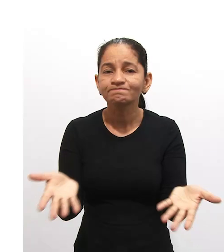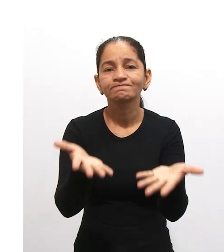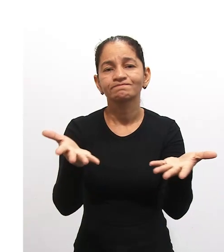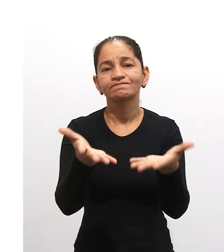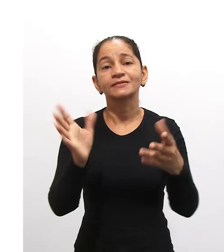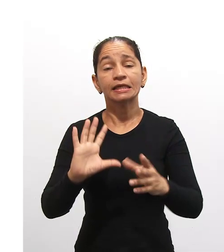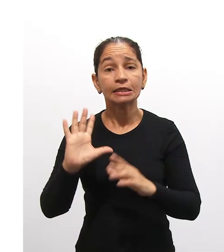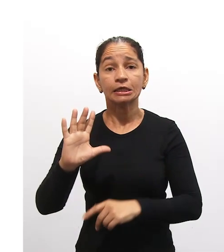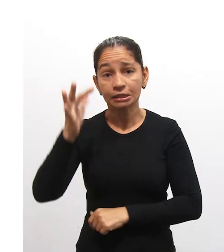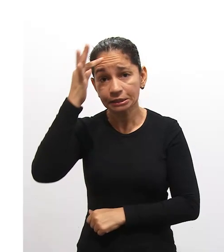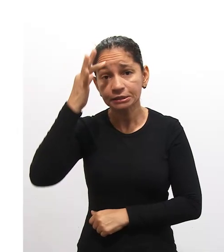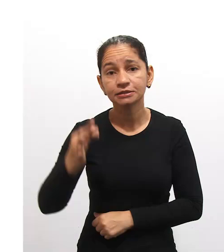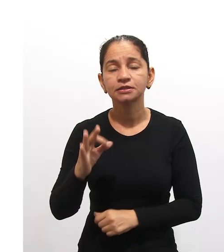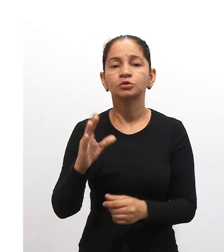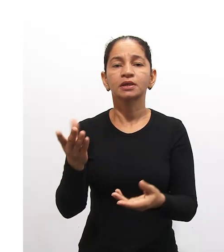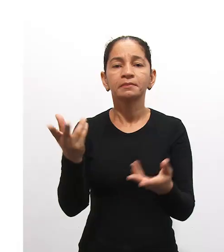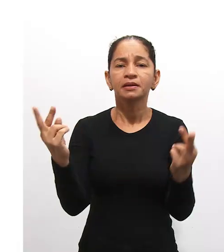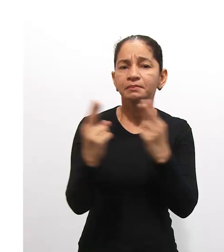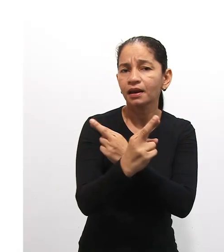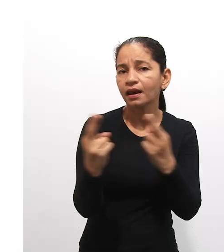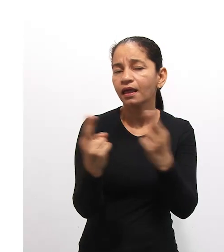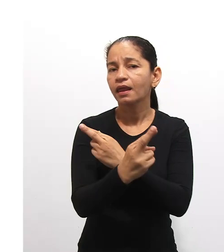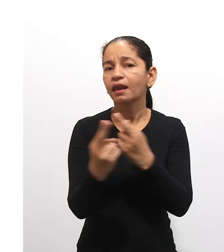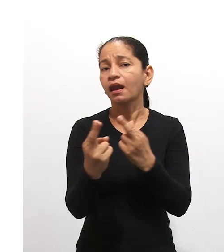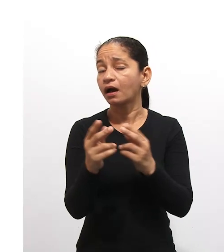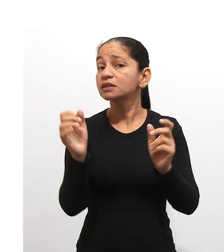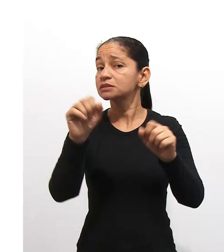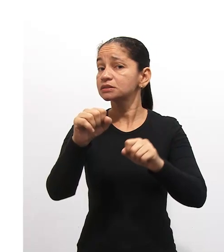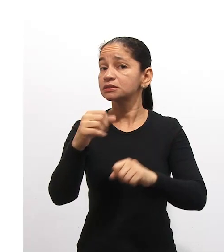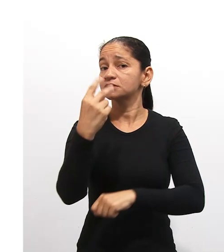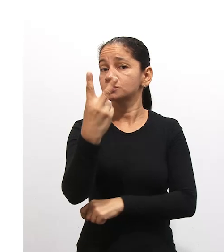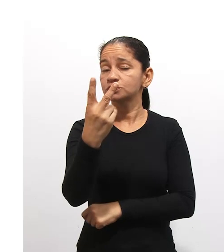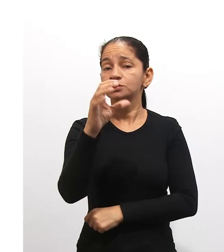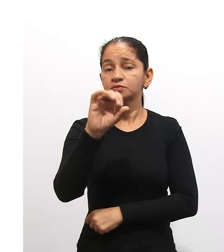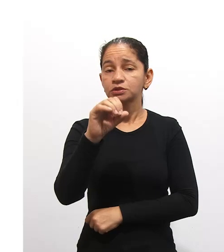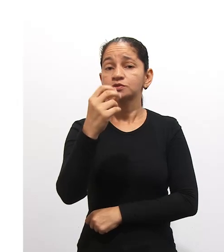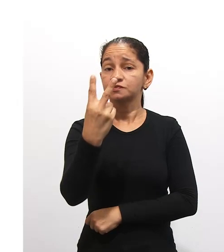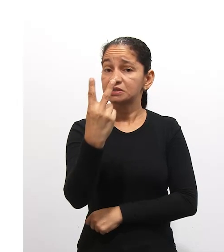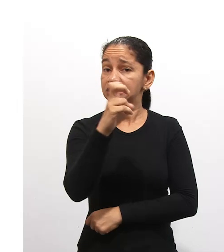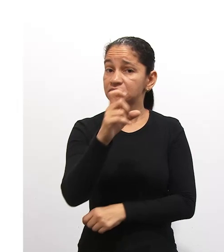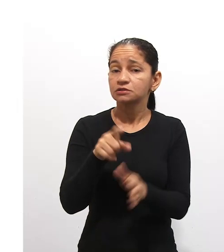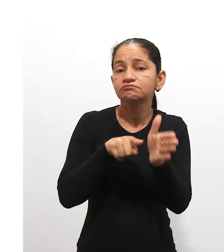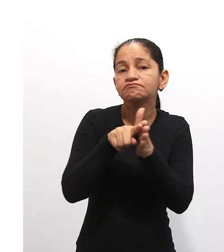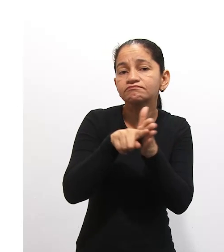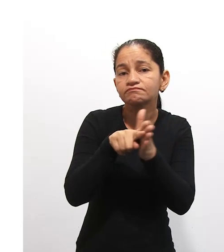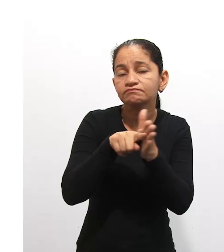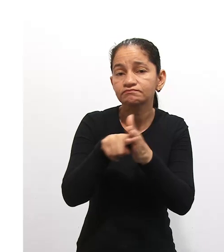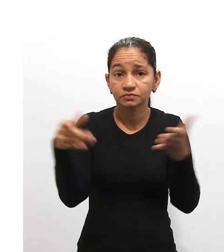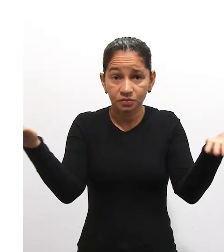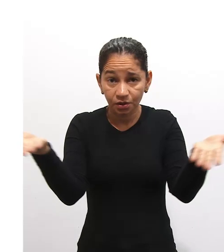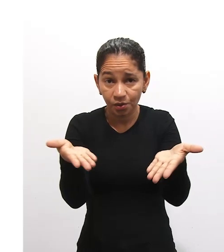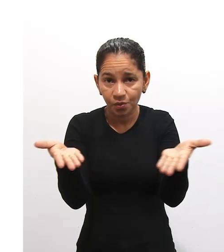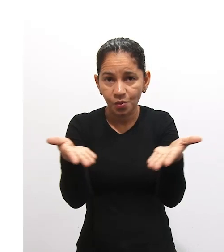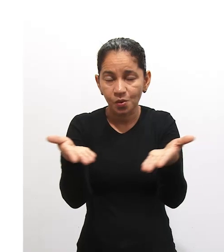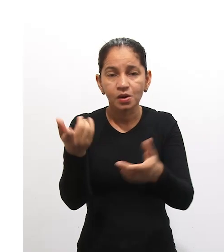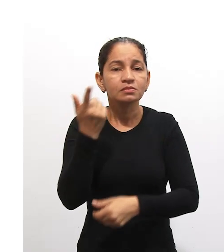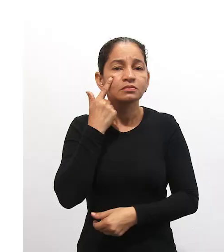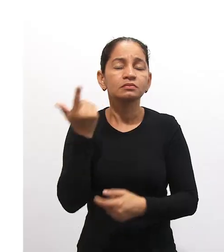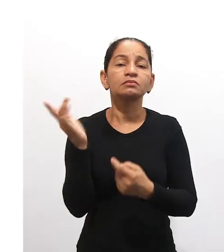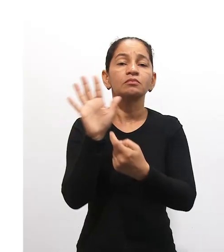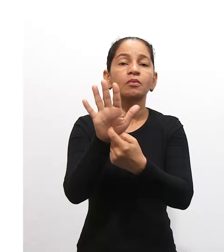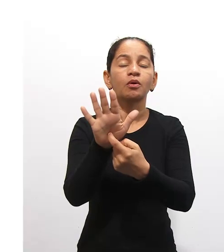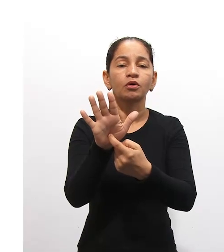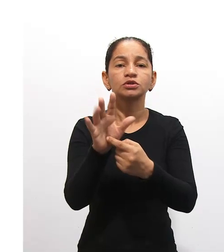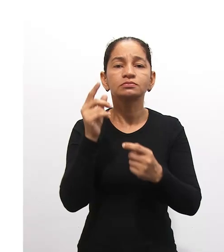e decisões são participativas. Conforme SENS de 2025, organizações que aprendem